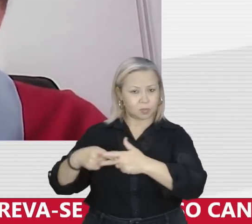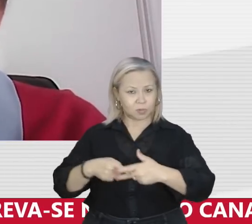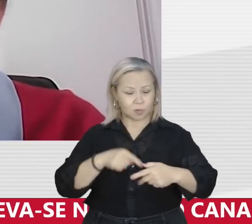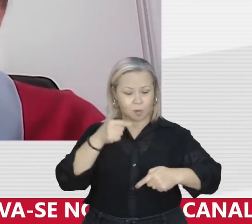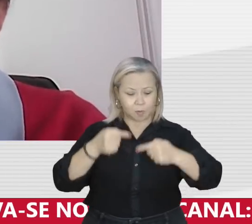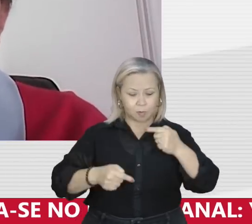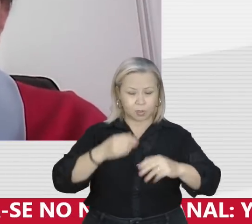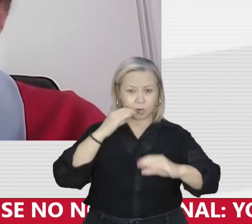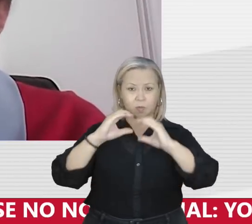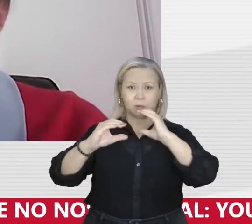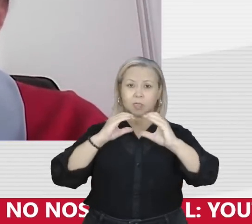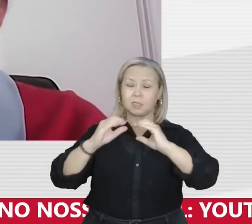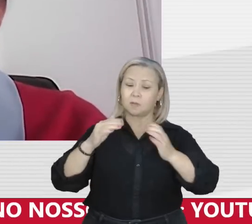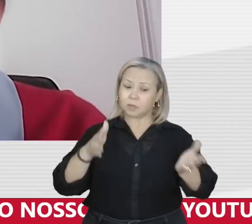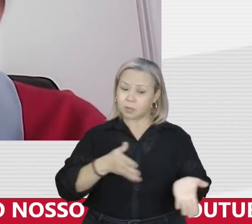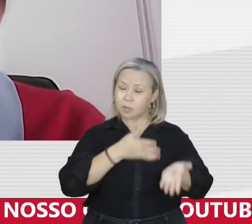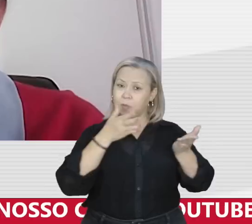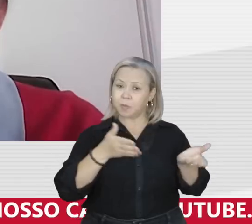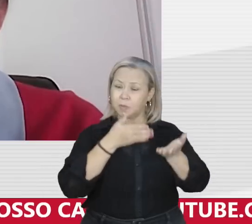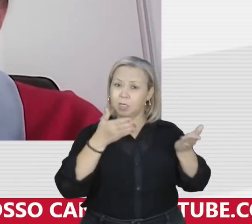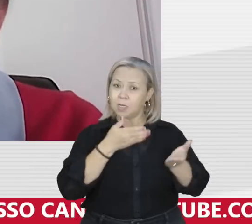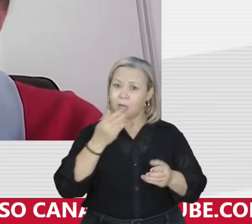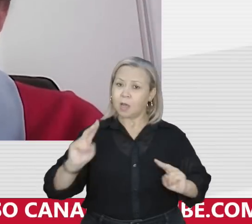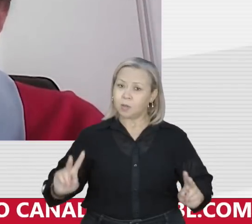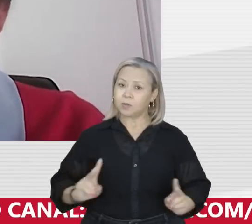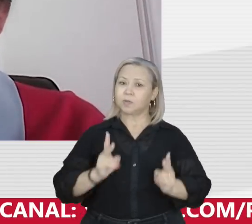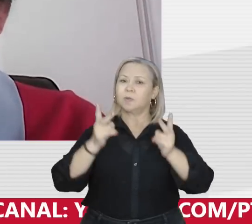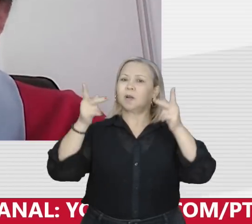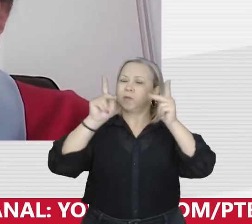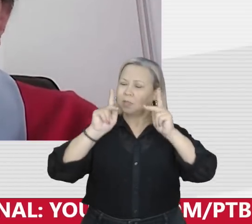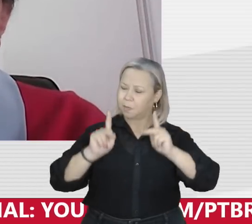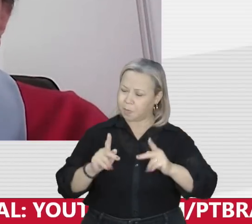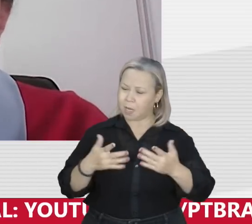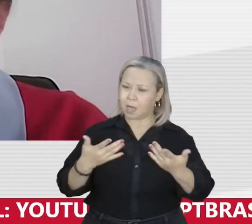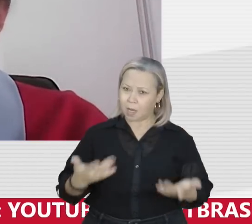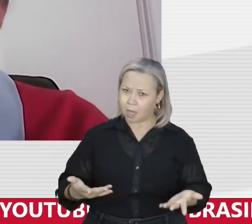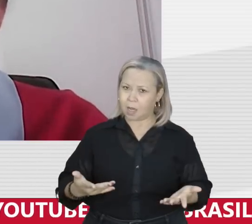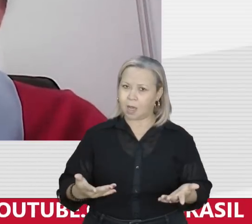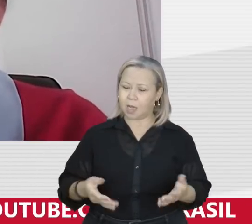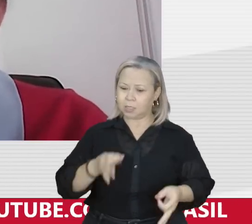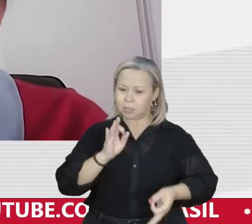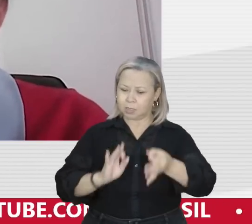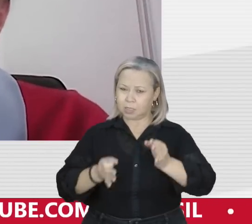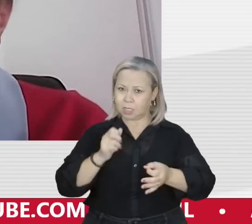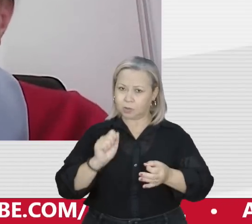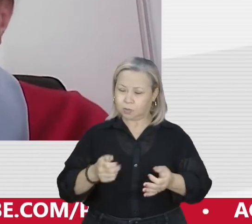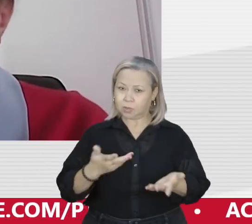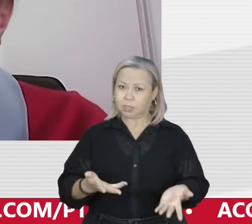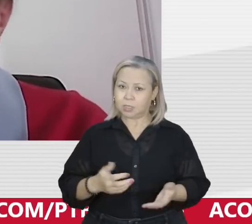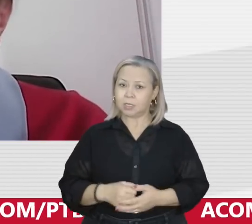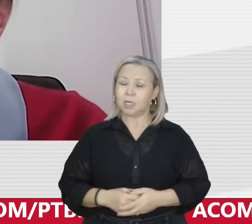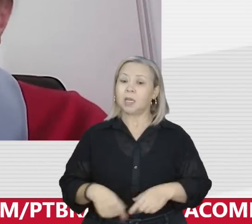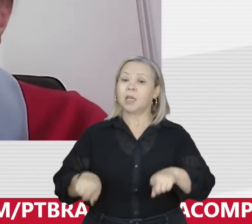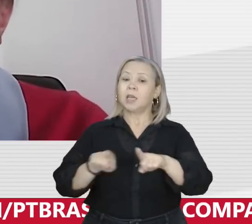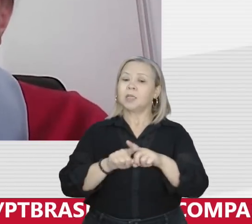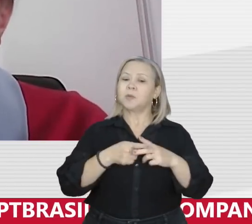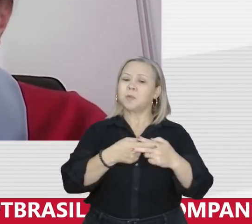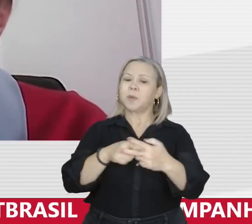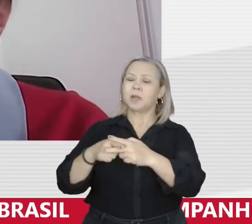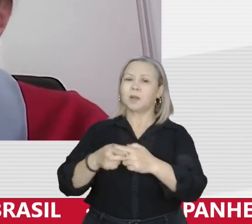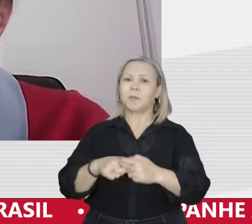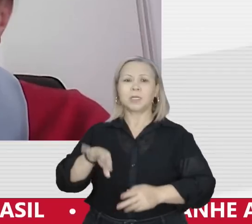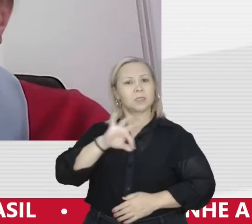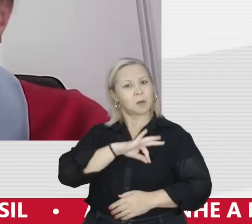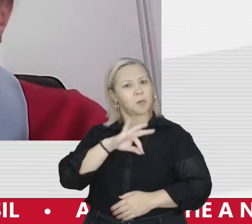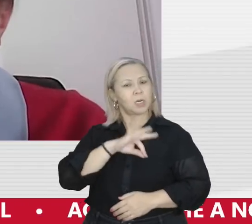que seja promotora, né, dos valores da paz, da justiça e o aparelhamento de quem tem que estar bem aparelhado,